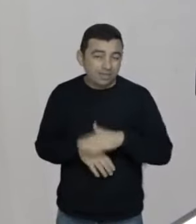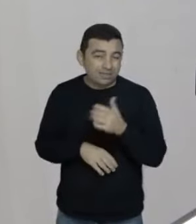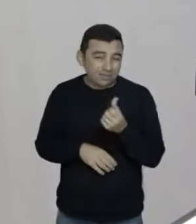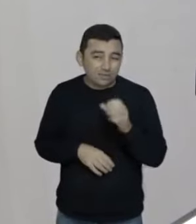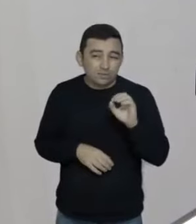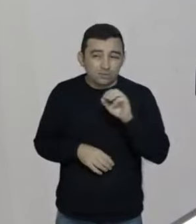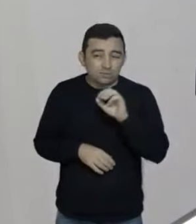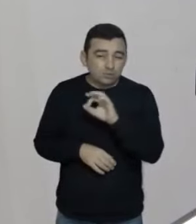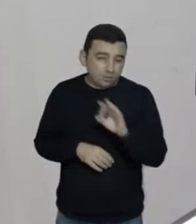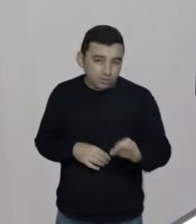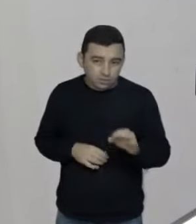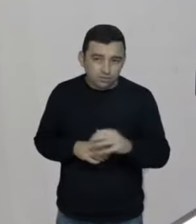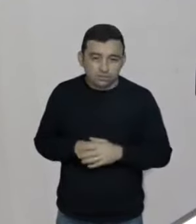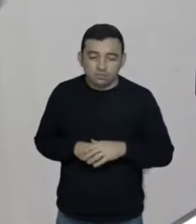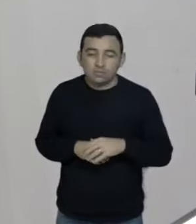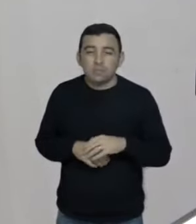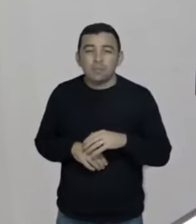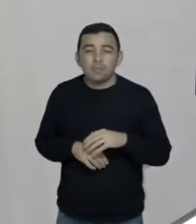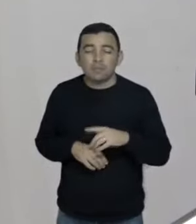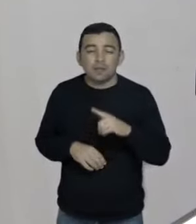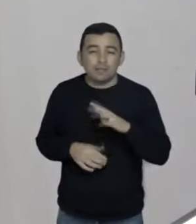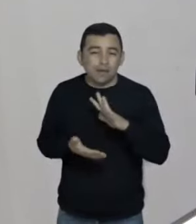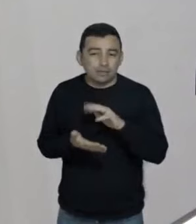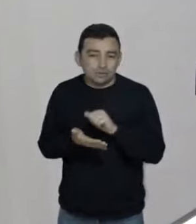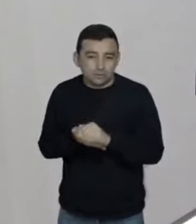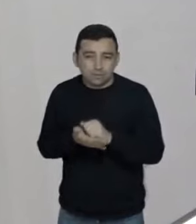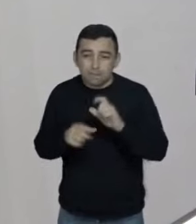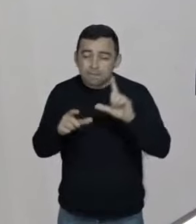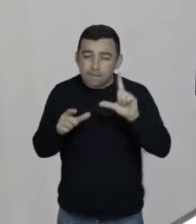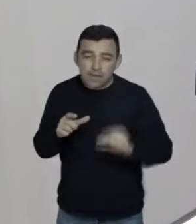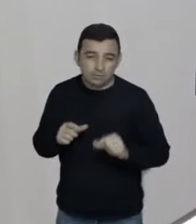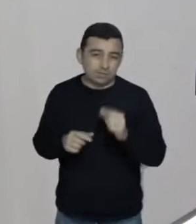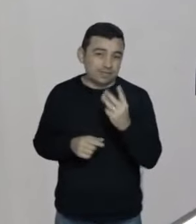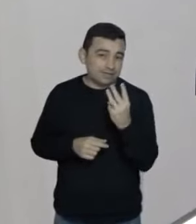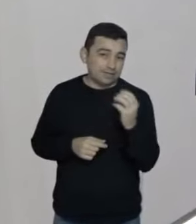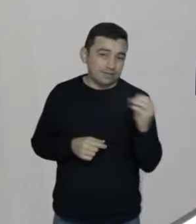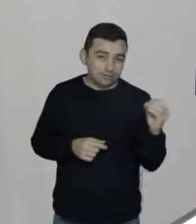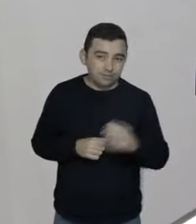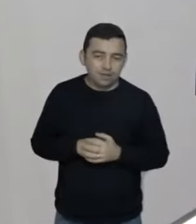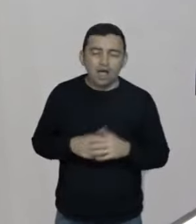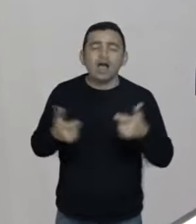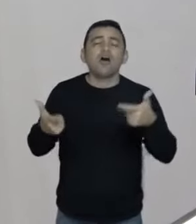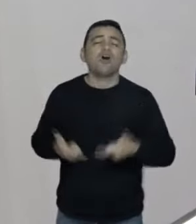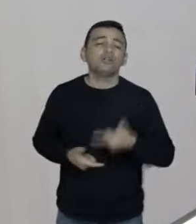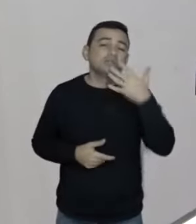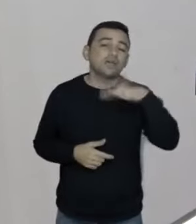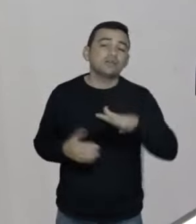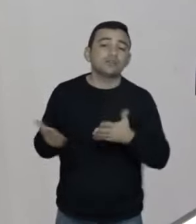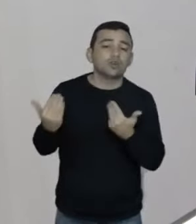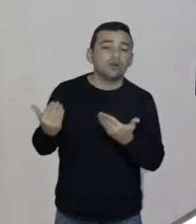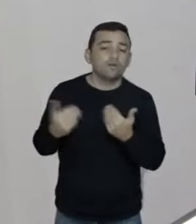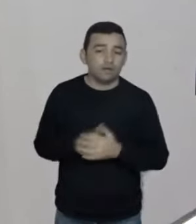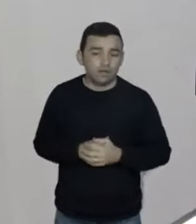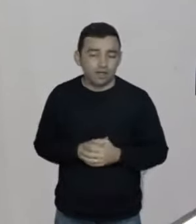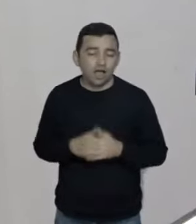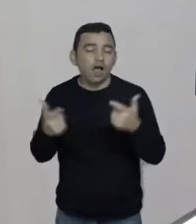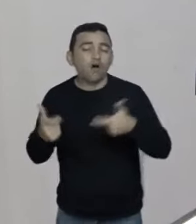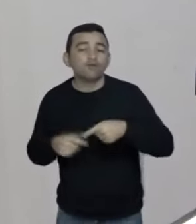mil estudantes naquela Unidade Escolar hoje tem matriculada menos de 300 e onde é que estão essas crianças e jovens para onde